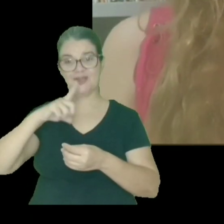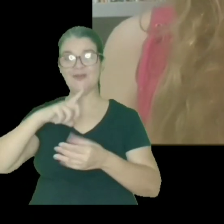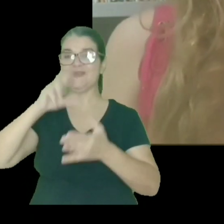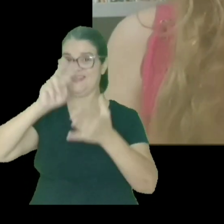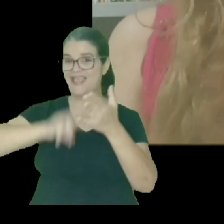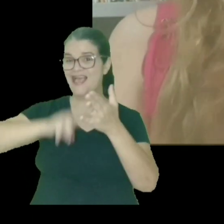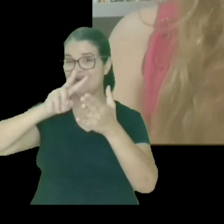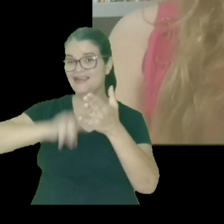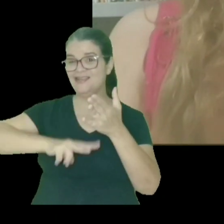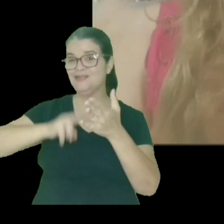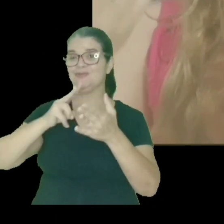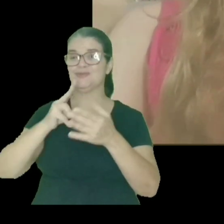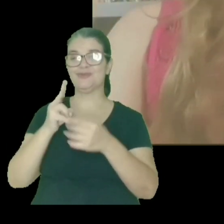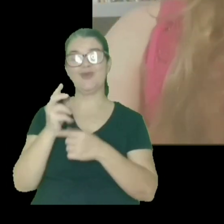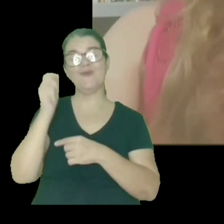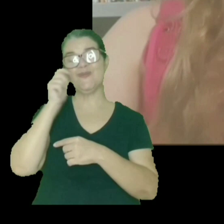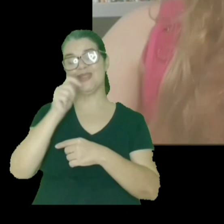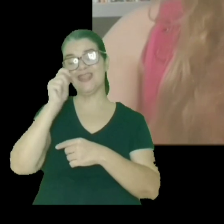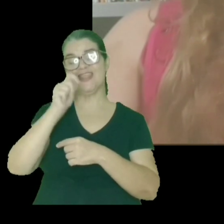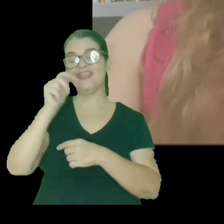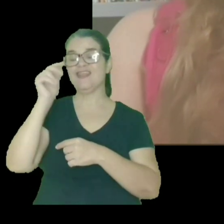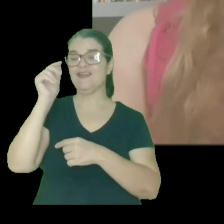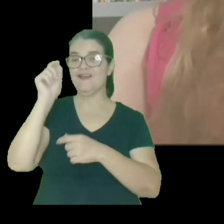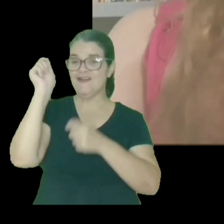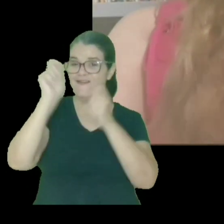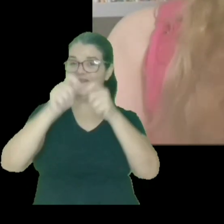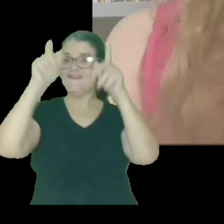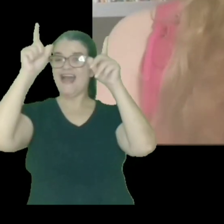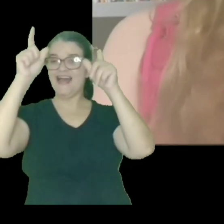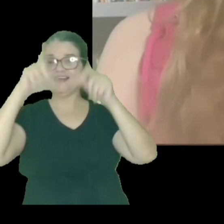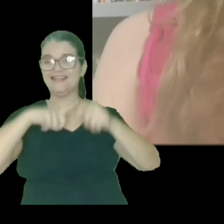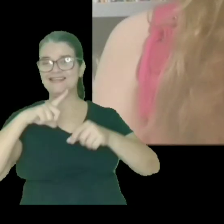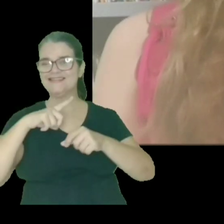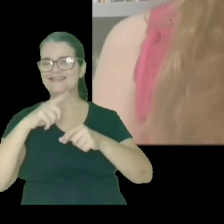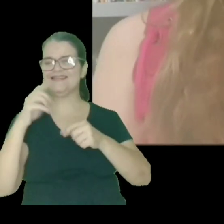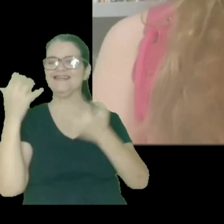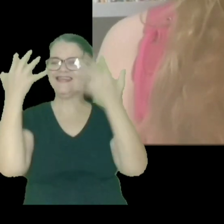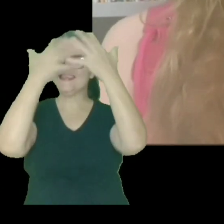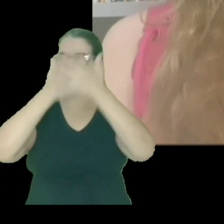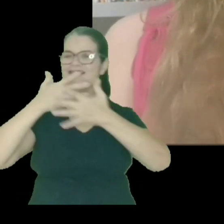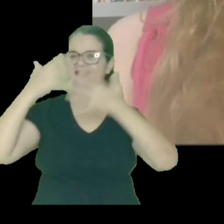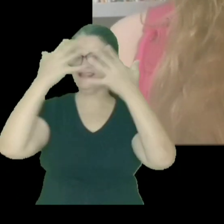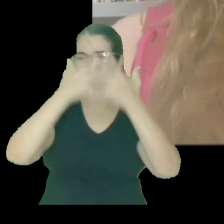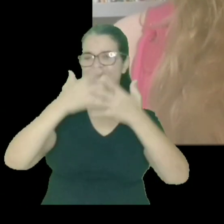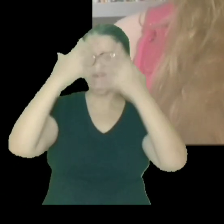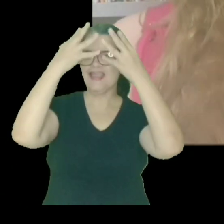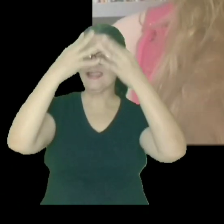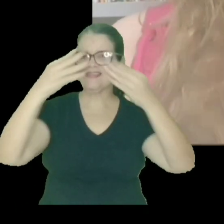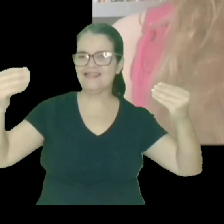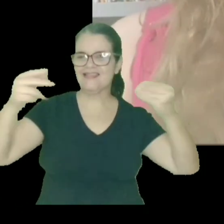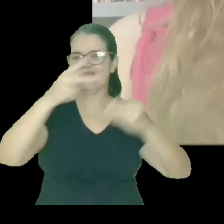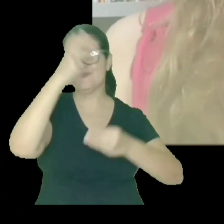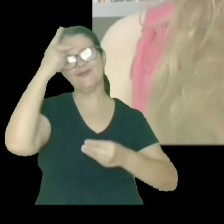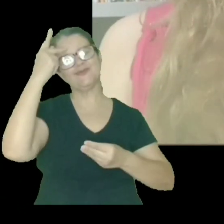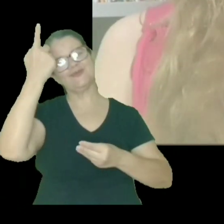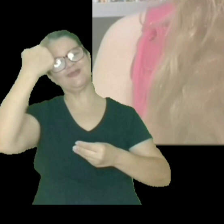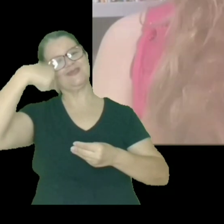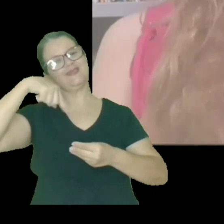sobre fadas que encantavam e desencantavam pessoas, eu fora